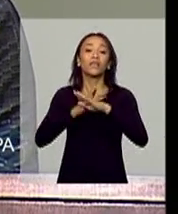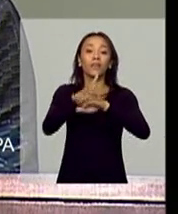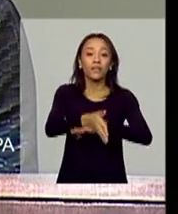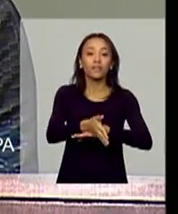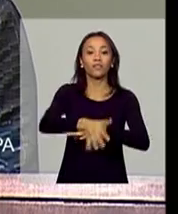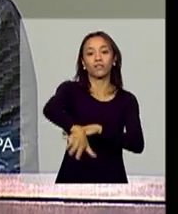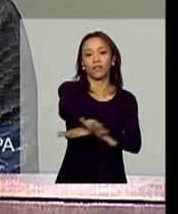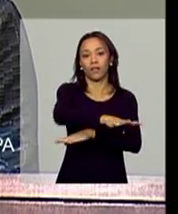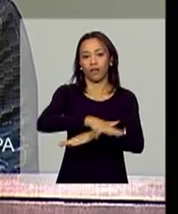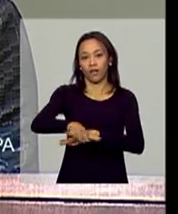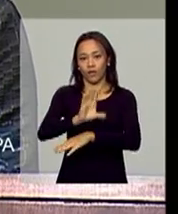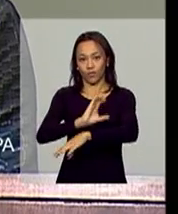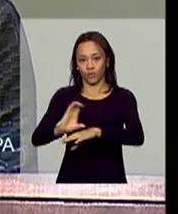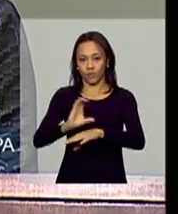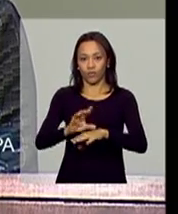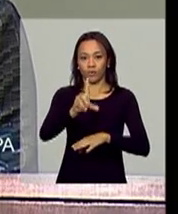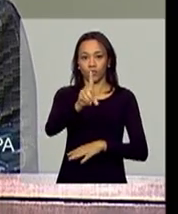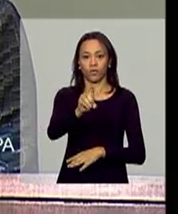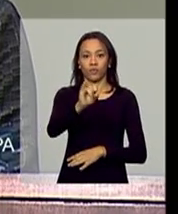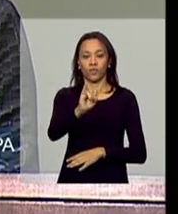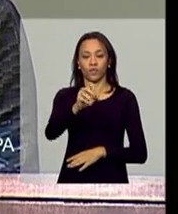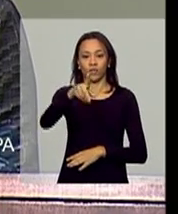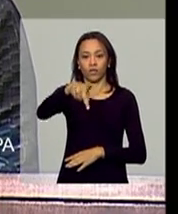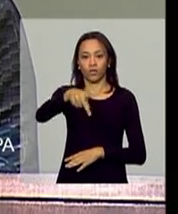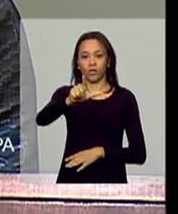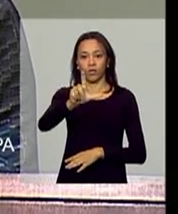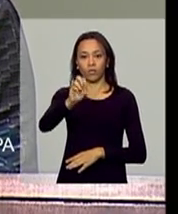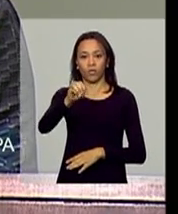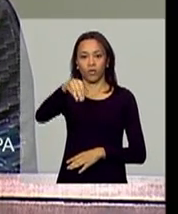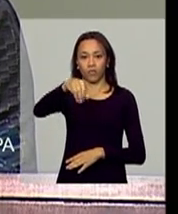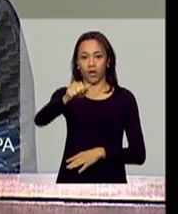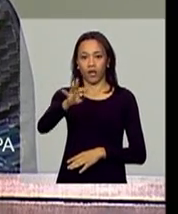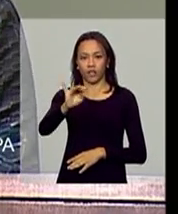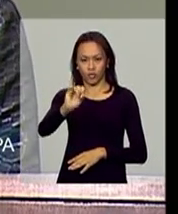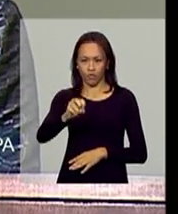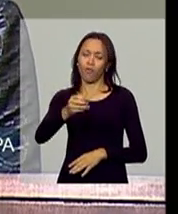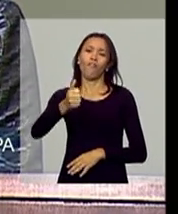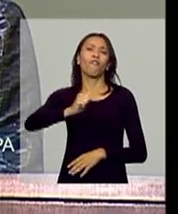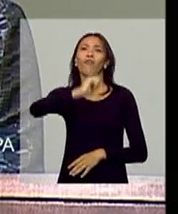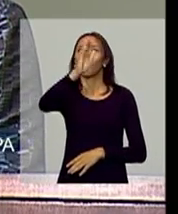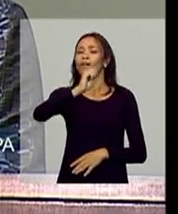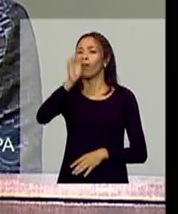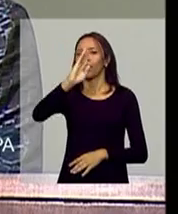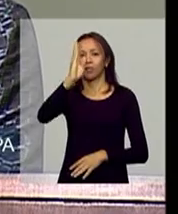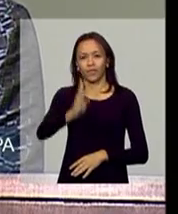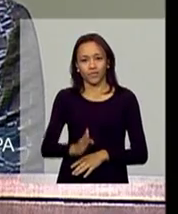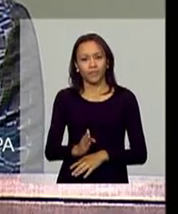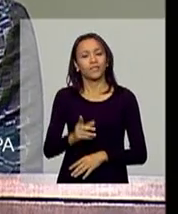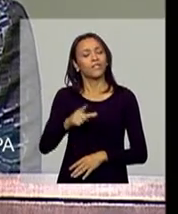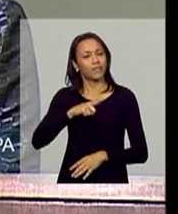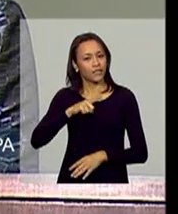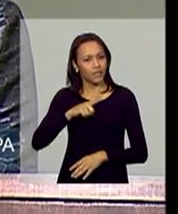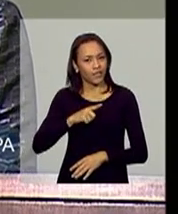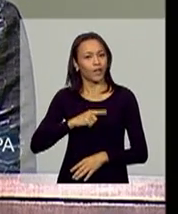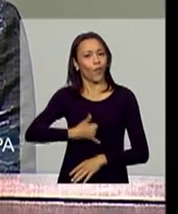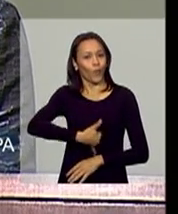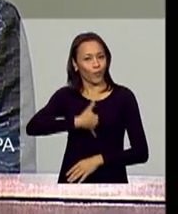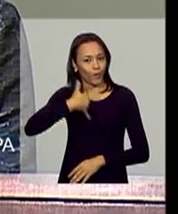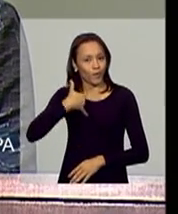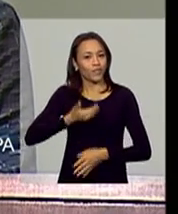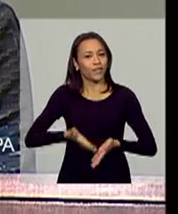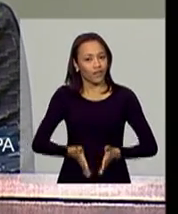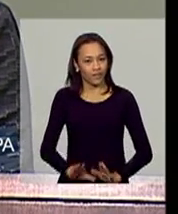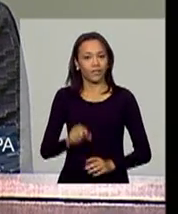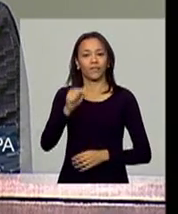irão cumprir missões pelo mundo afora e podem ter certeza, muito orgulhosos de serem